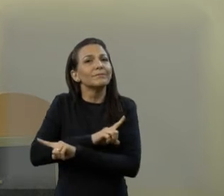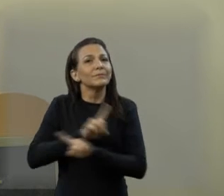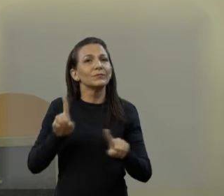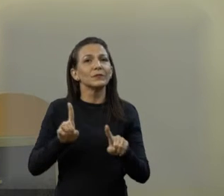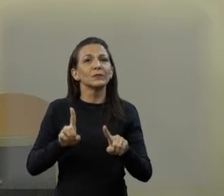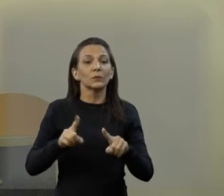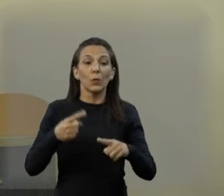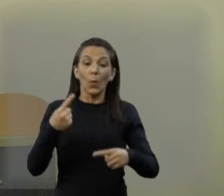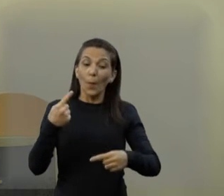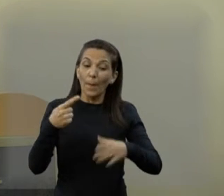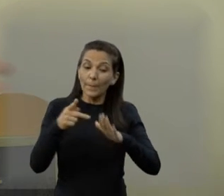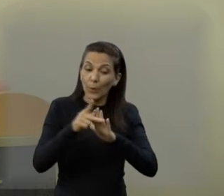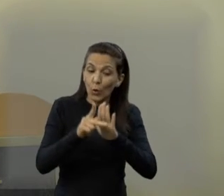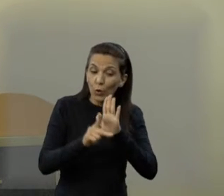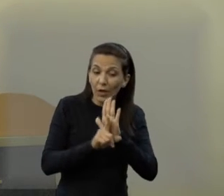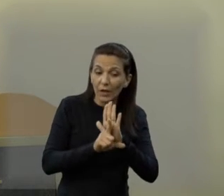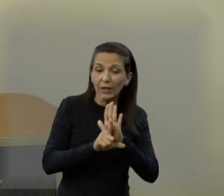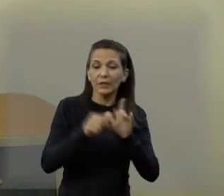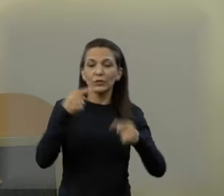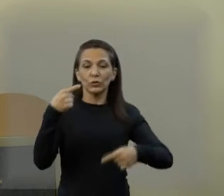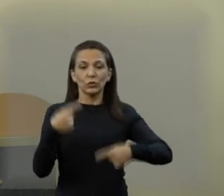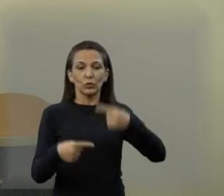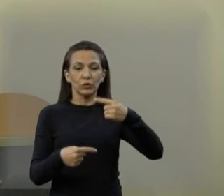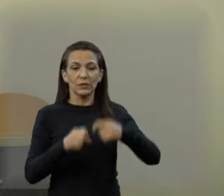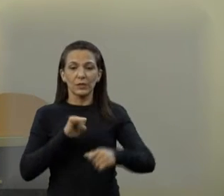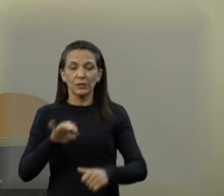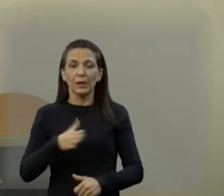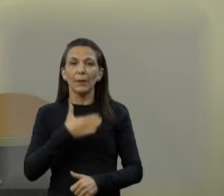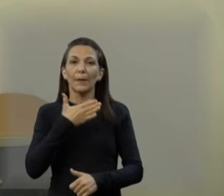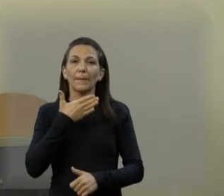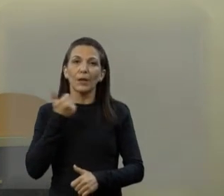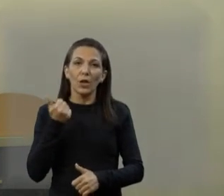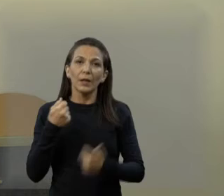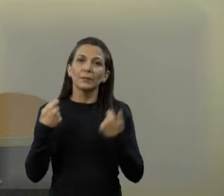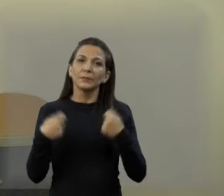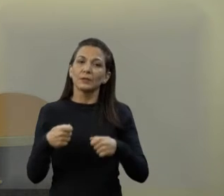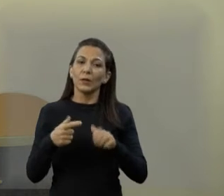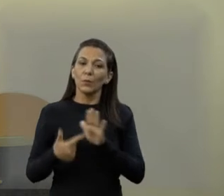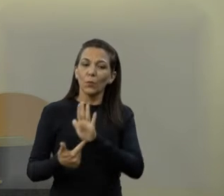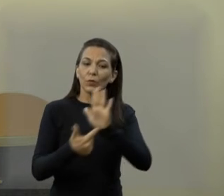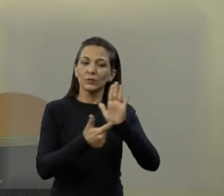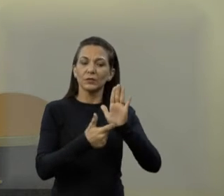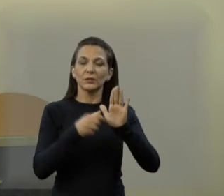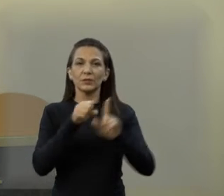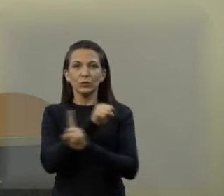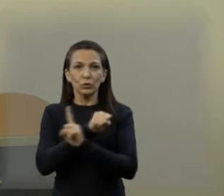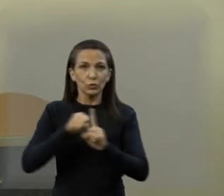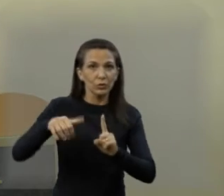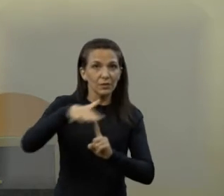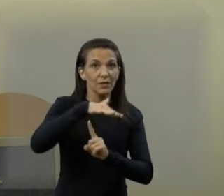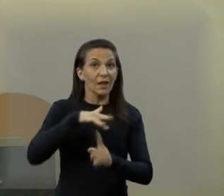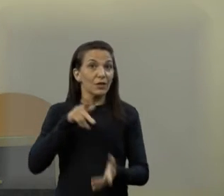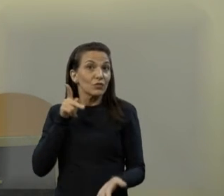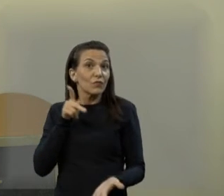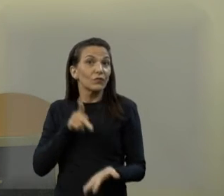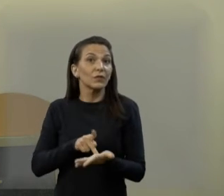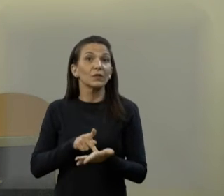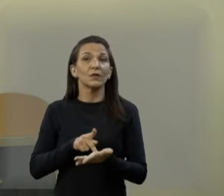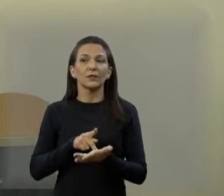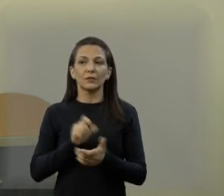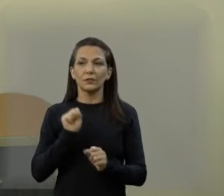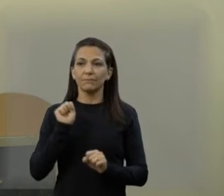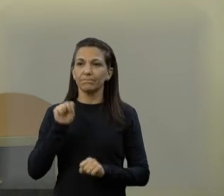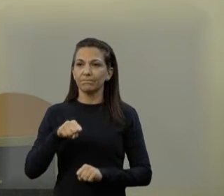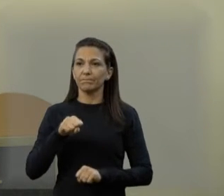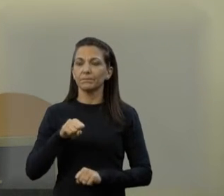e vamos discutir o projeto você quer que melhorar vou melhorar homem mostrar para a sociedade a verdade